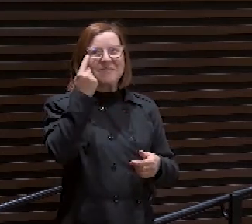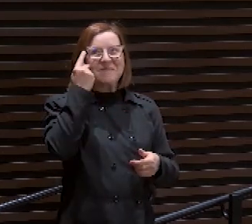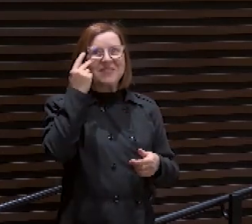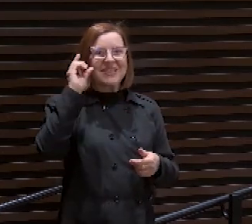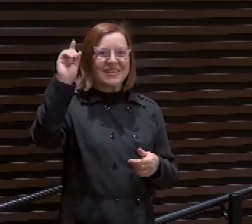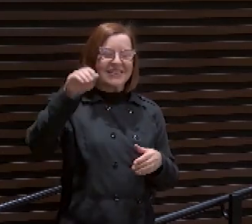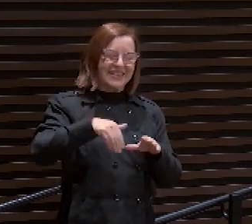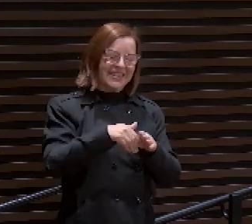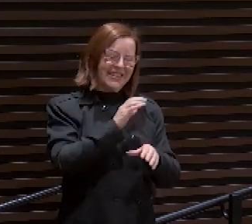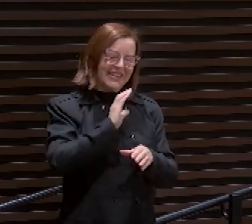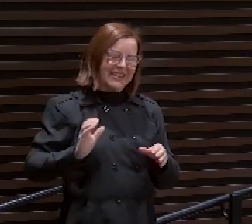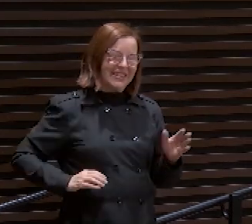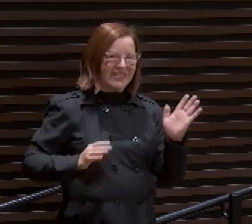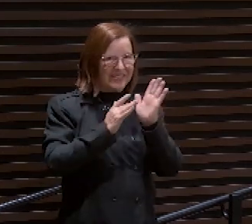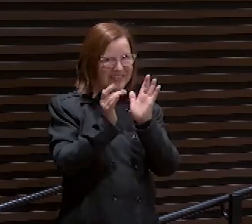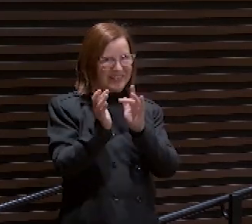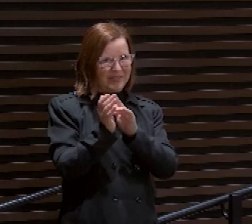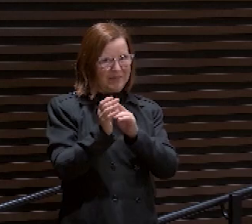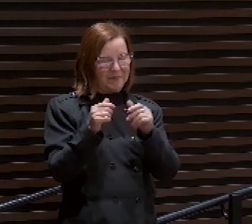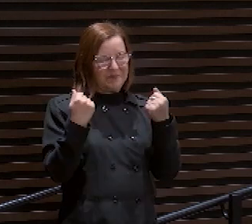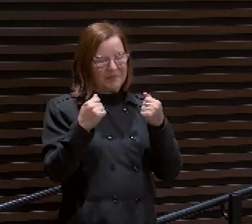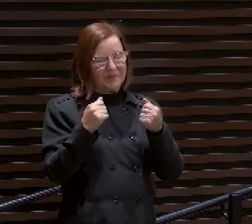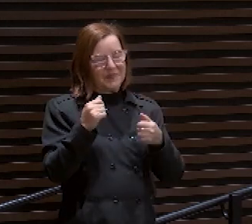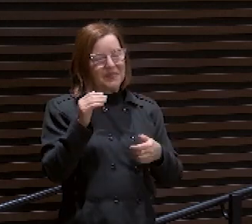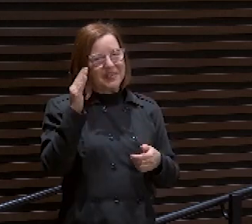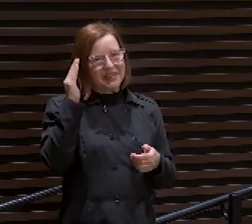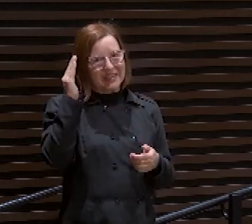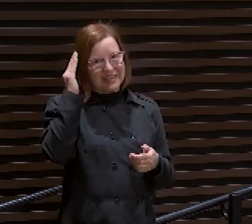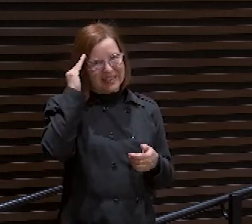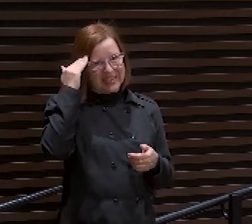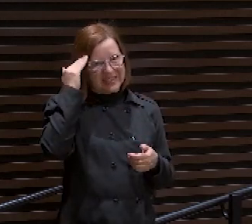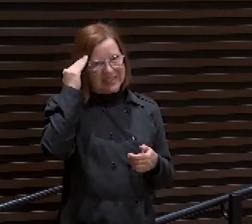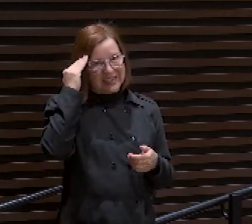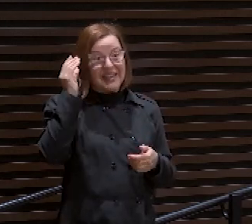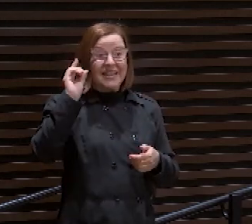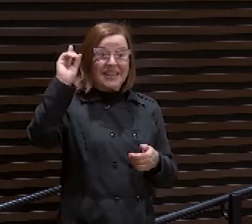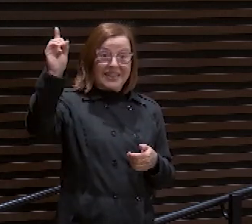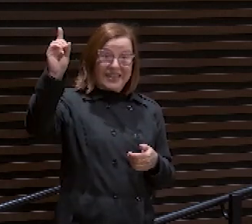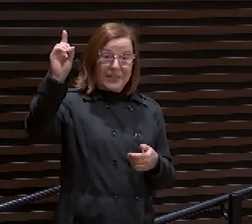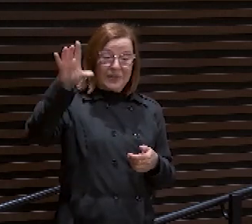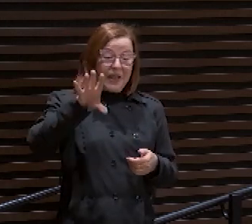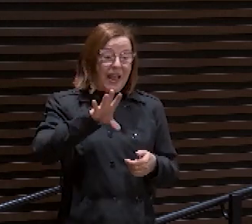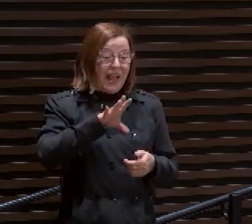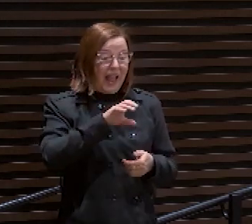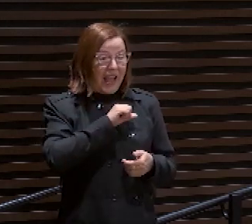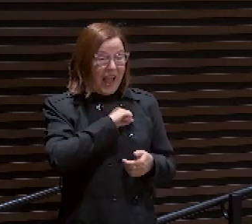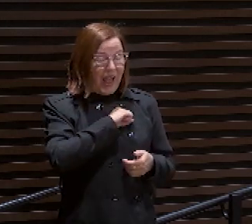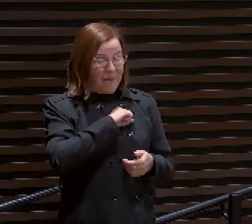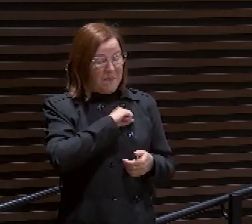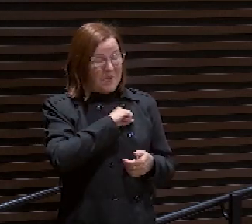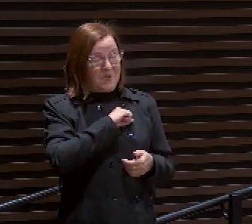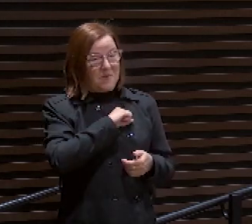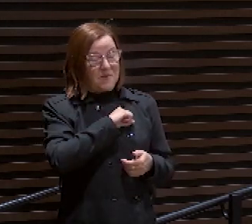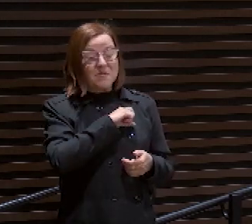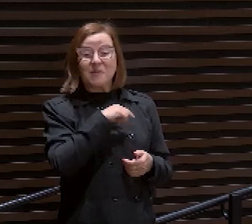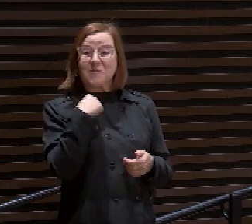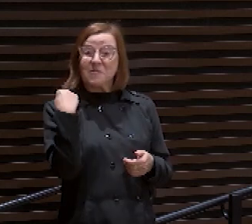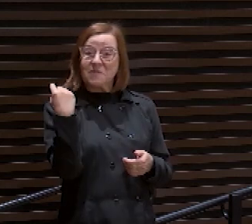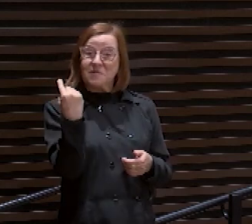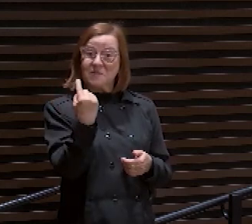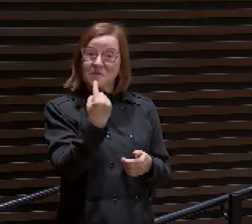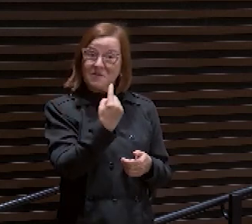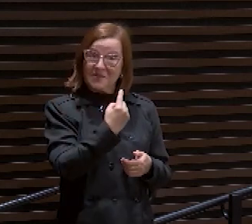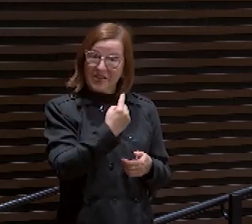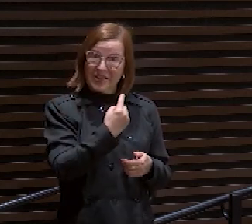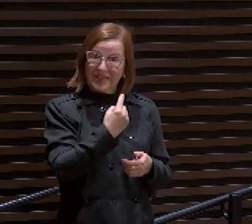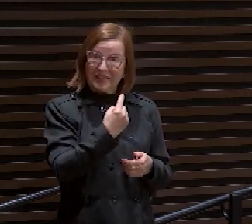Nós precisamos também entender que Deus amou os inimigos quando nos resgatou. Nós, quando inimigos, fomos